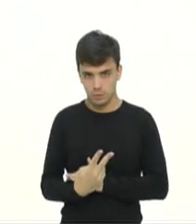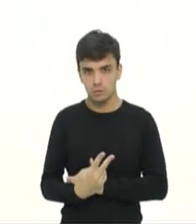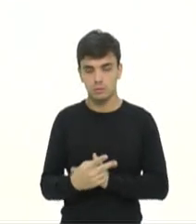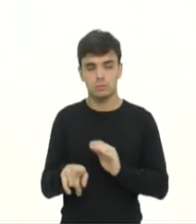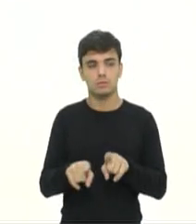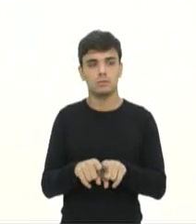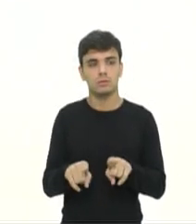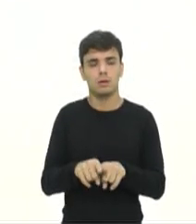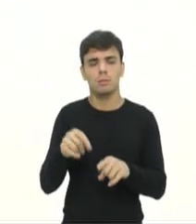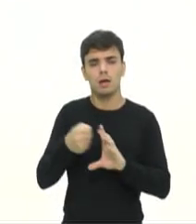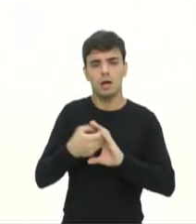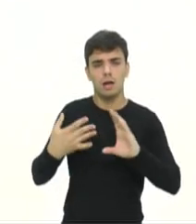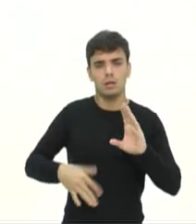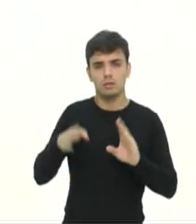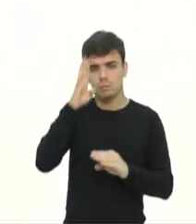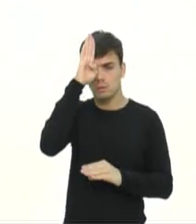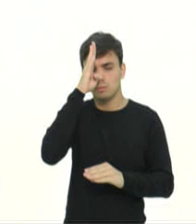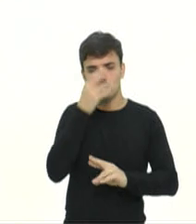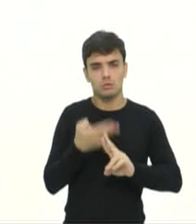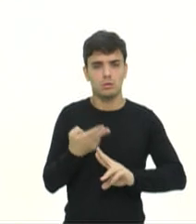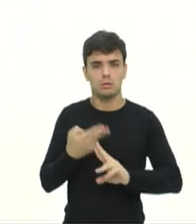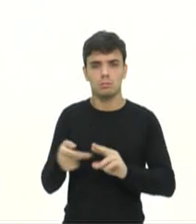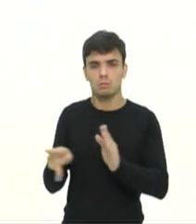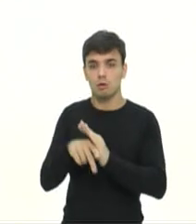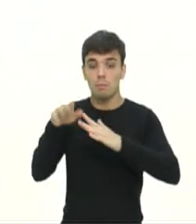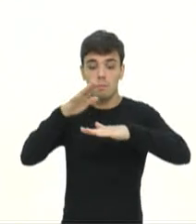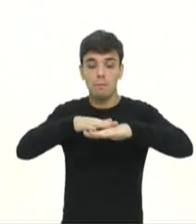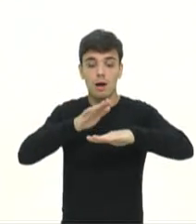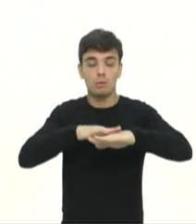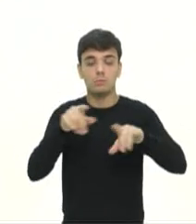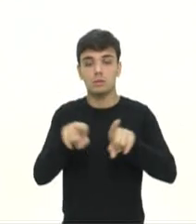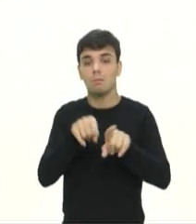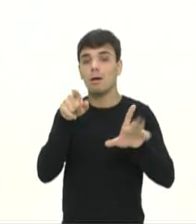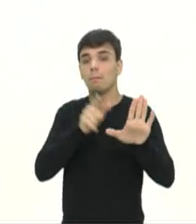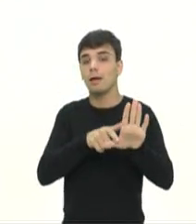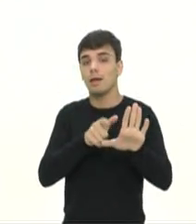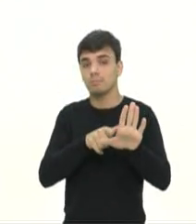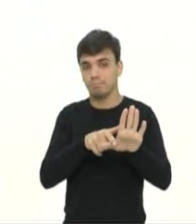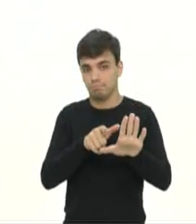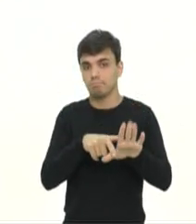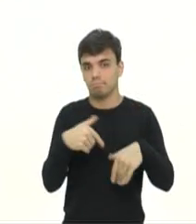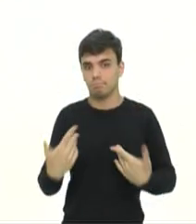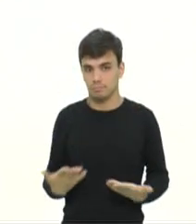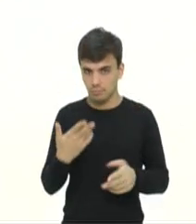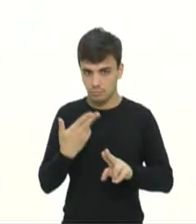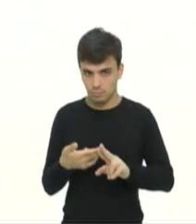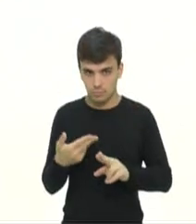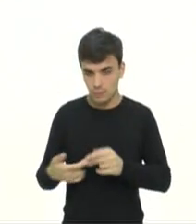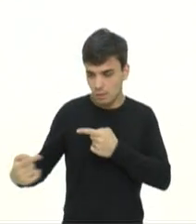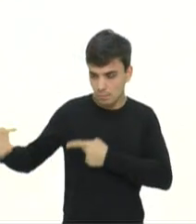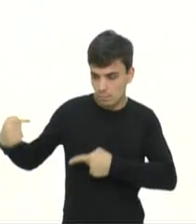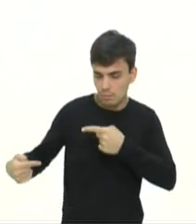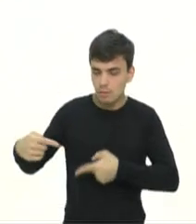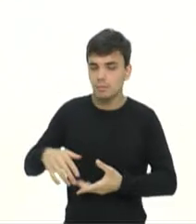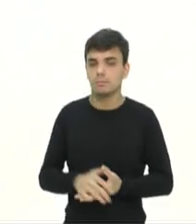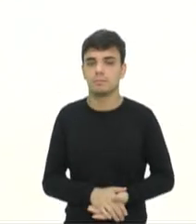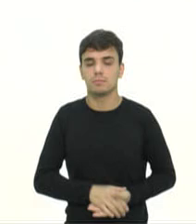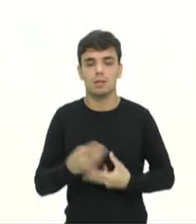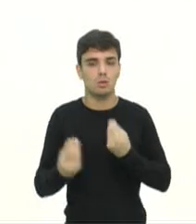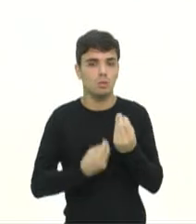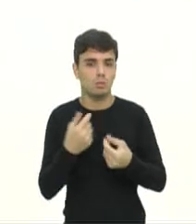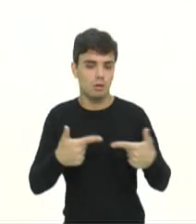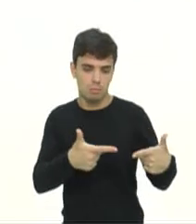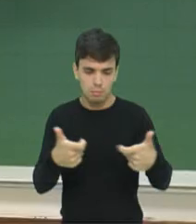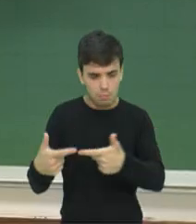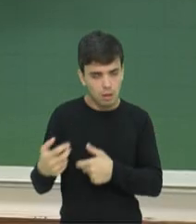característica principal a utilização das mãos e dos pés como armas de combate. Né? Então, como ela foi proibida as